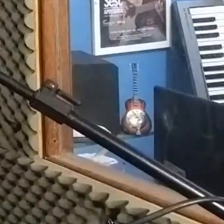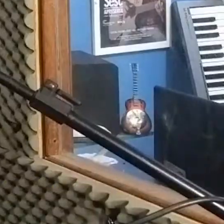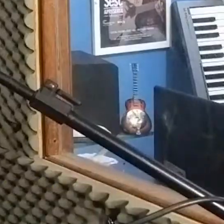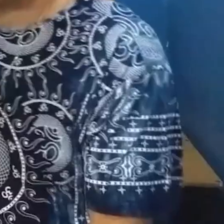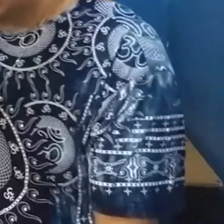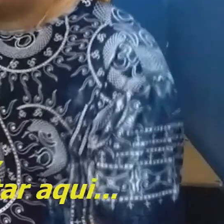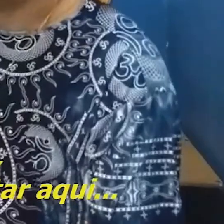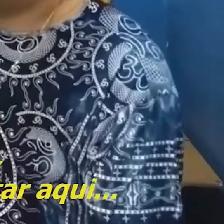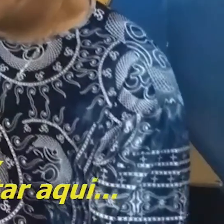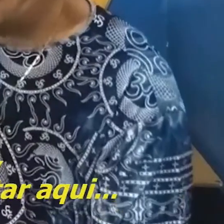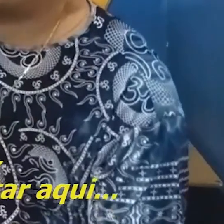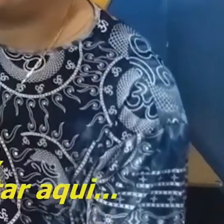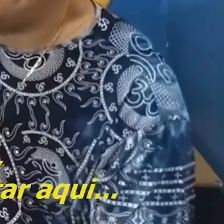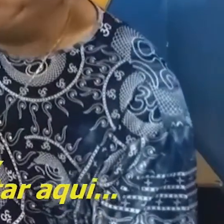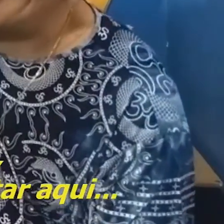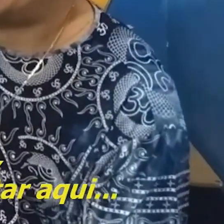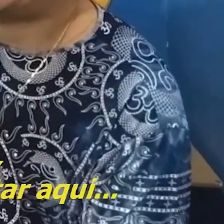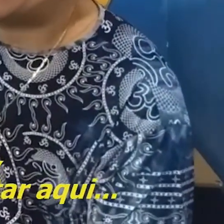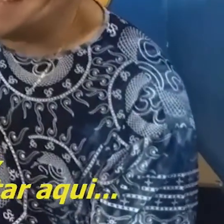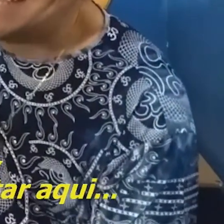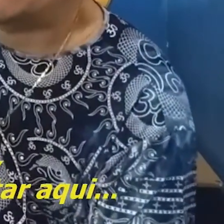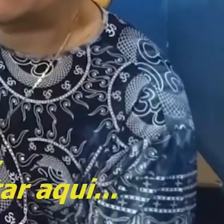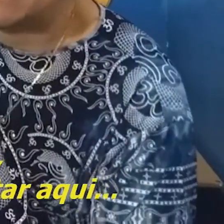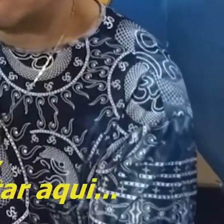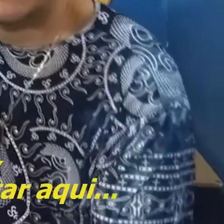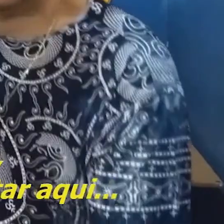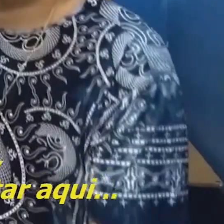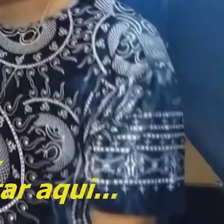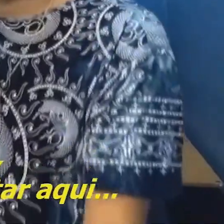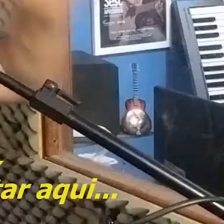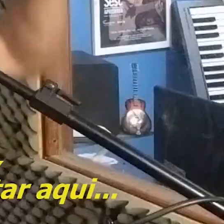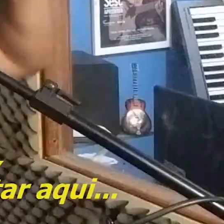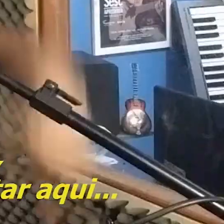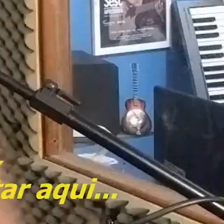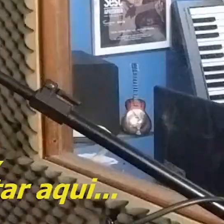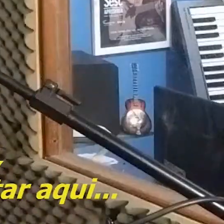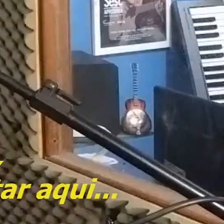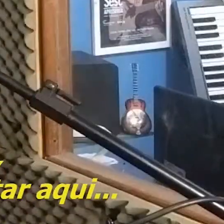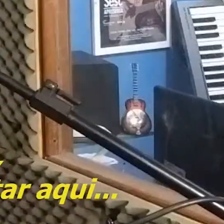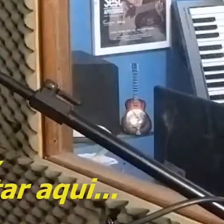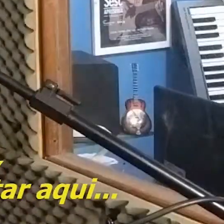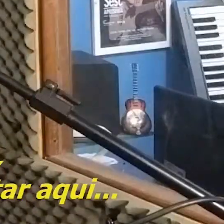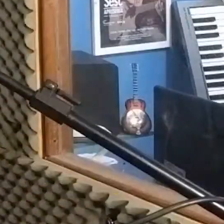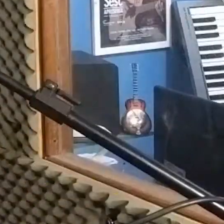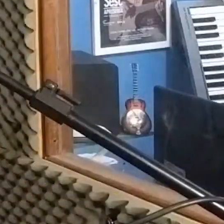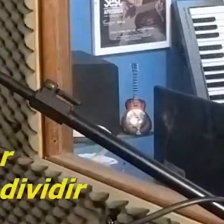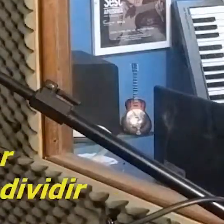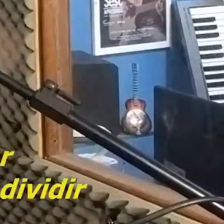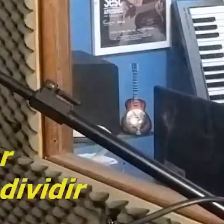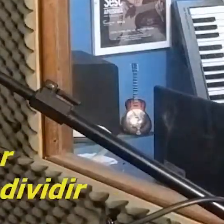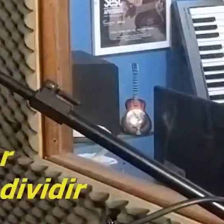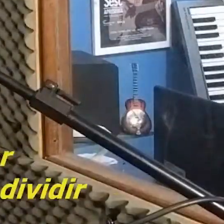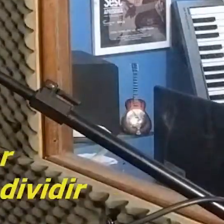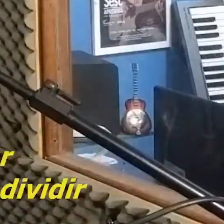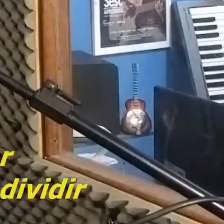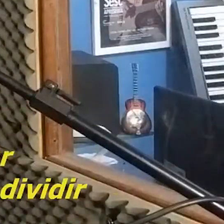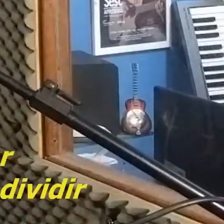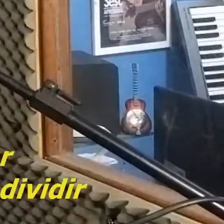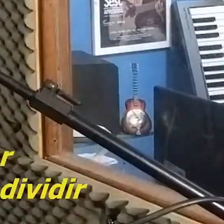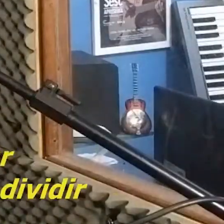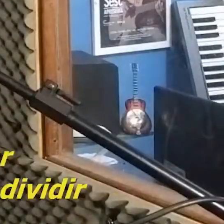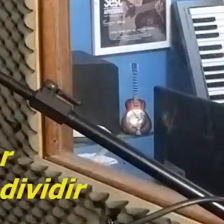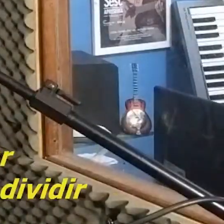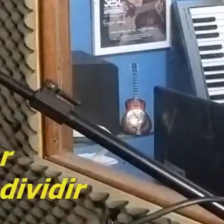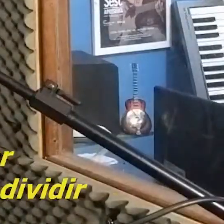aí. Vivem no solo ou na água, eles têm a vida livre, pode estar aqui ou em qualquer